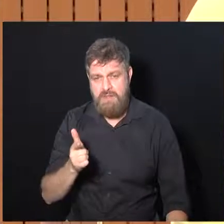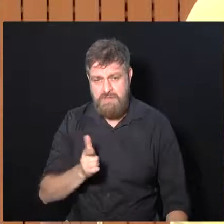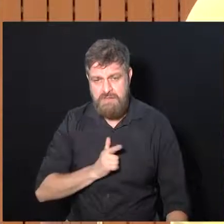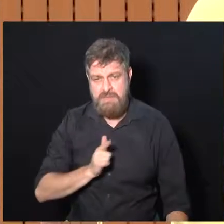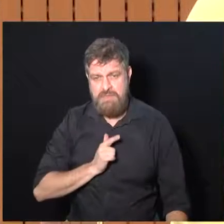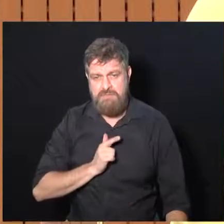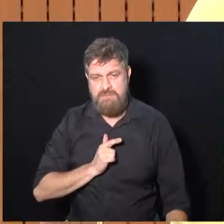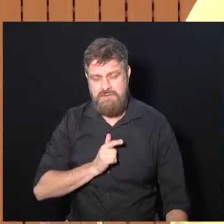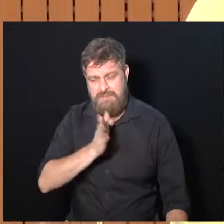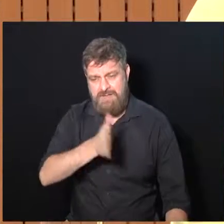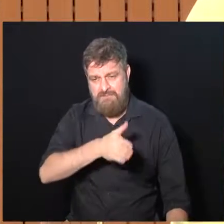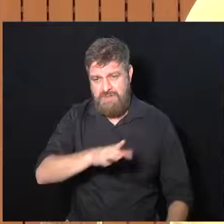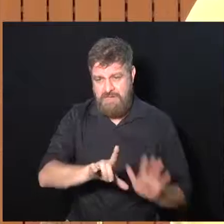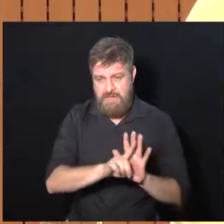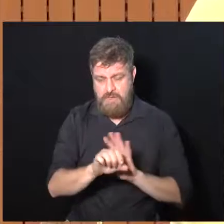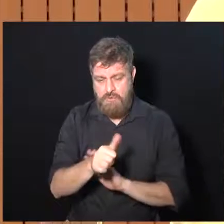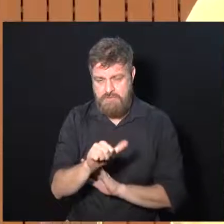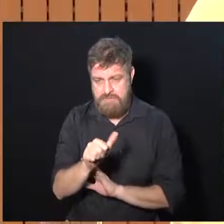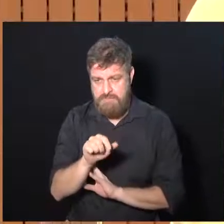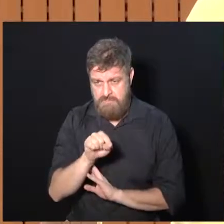tacitamente revogada pela Lei